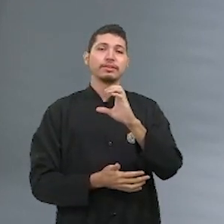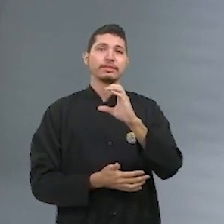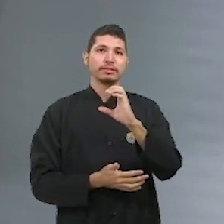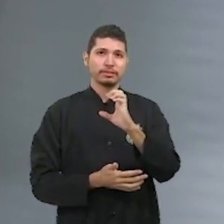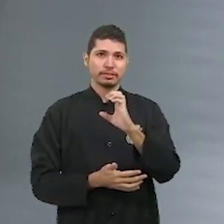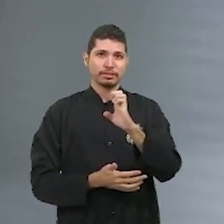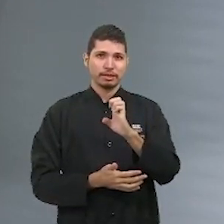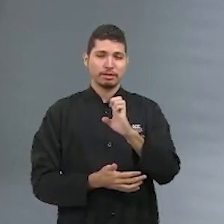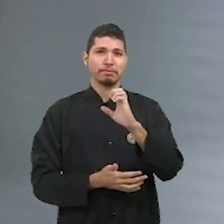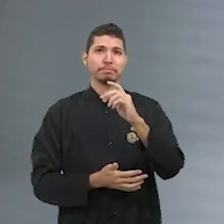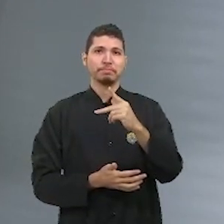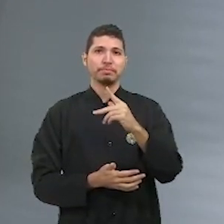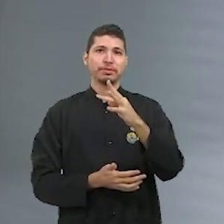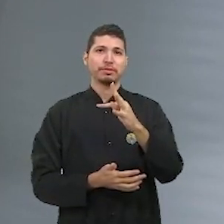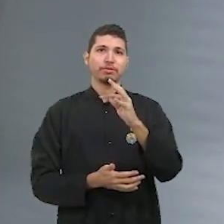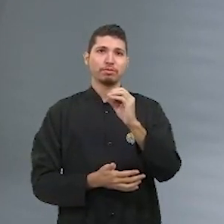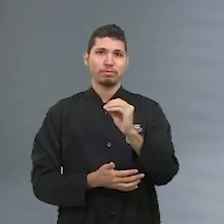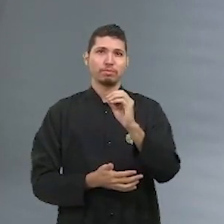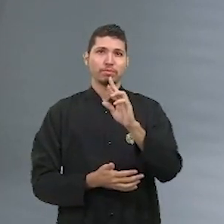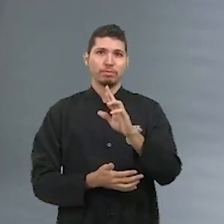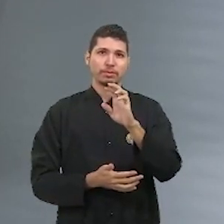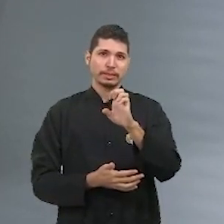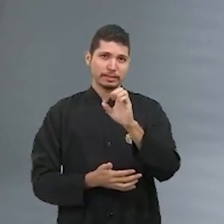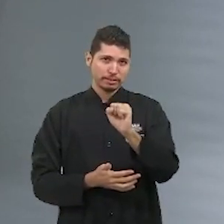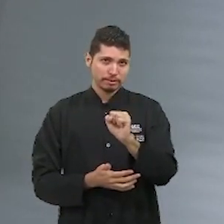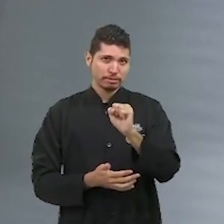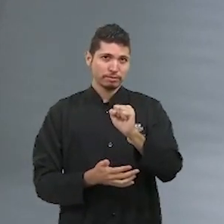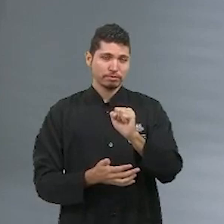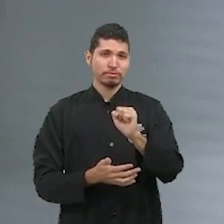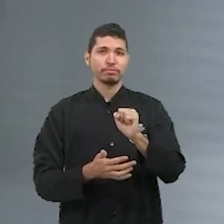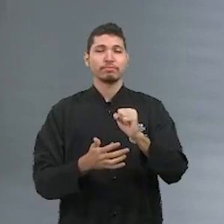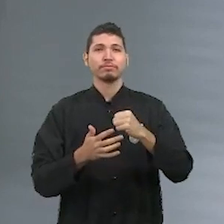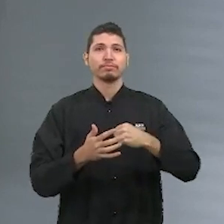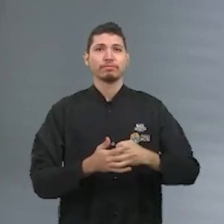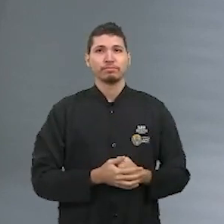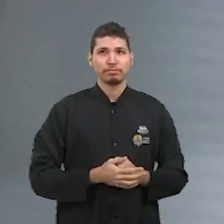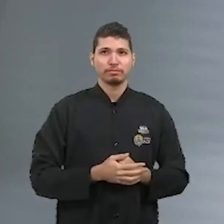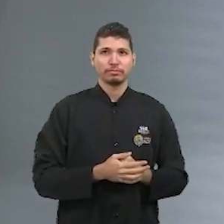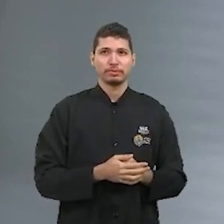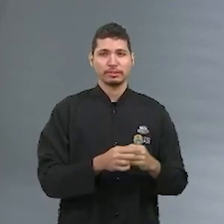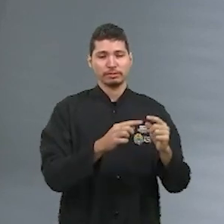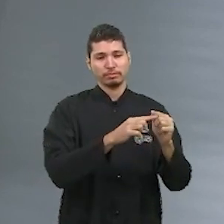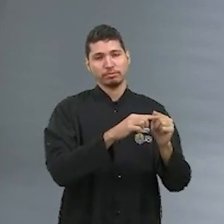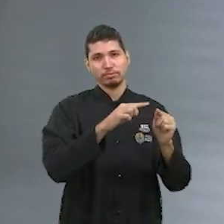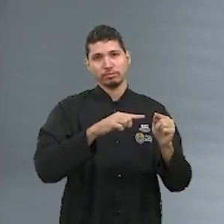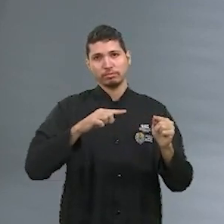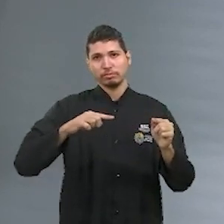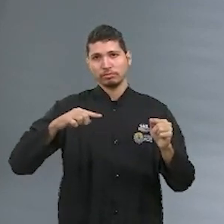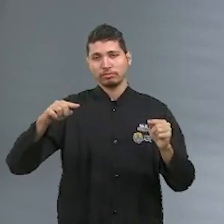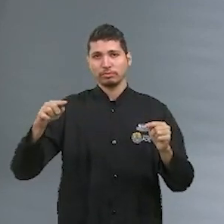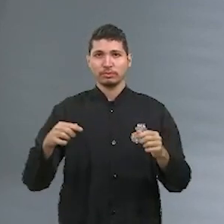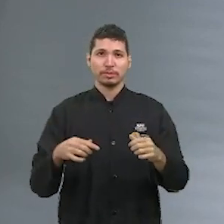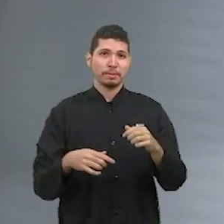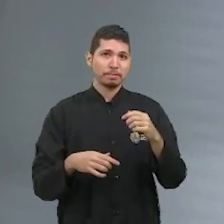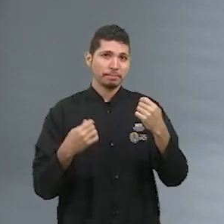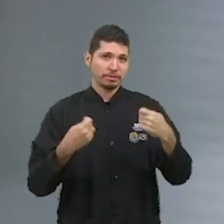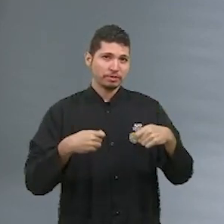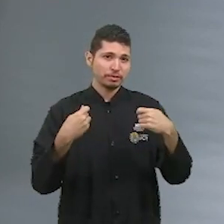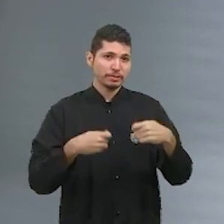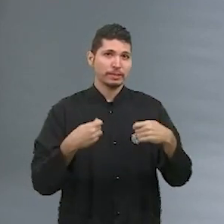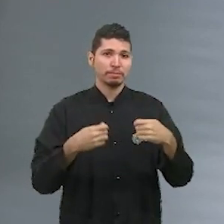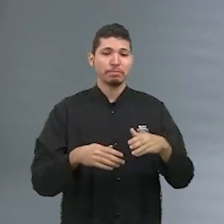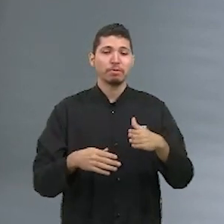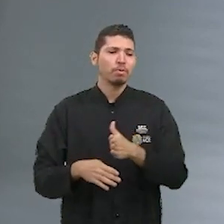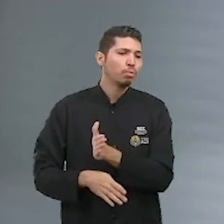vai identificar que é um gerador é por onde a corrente está passando. Então, você tem que verificar primeiro o sentido da